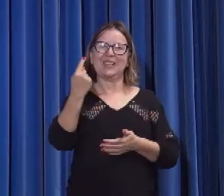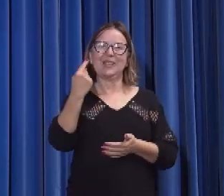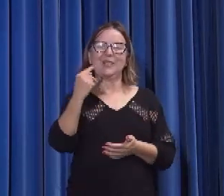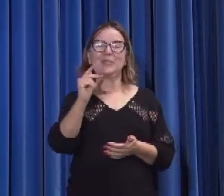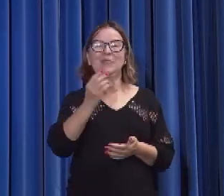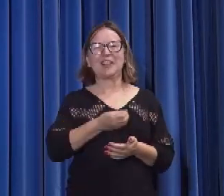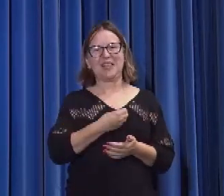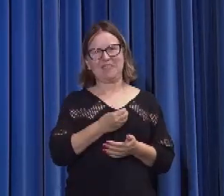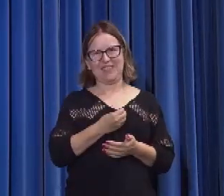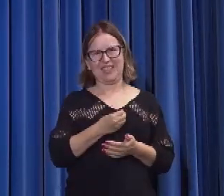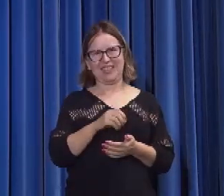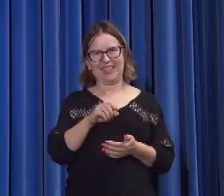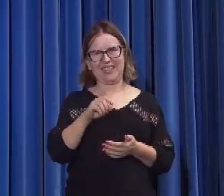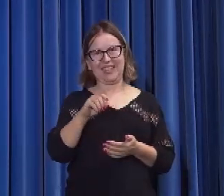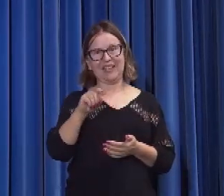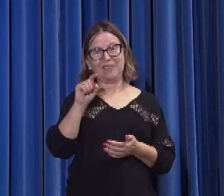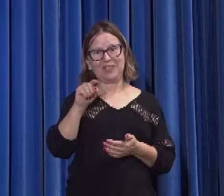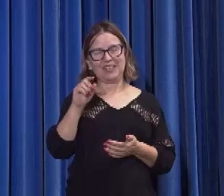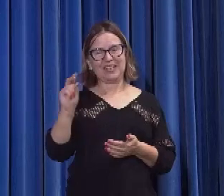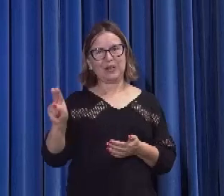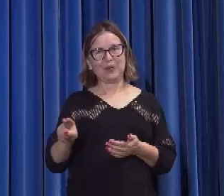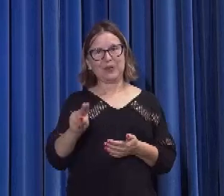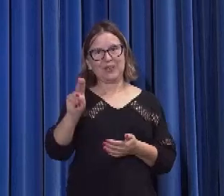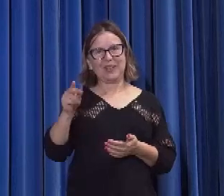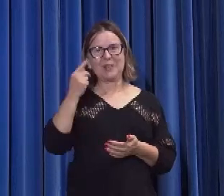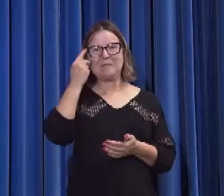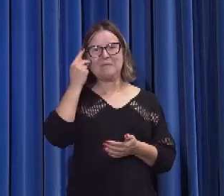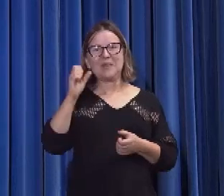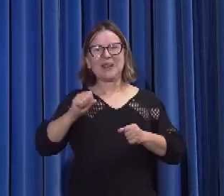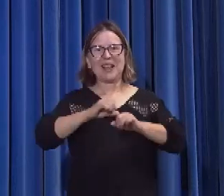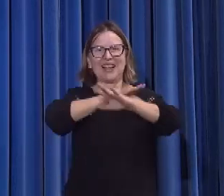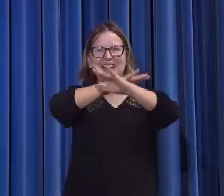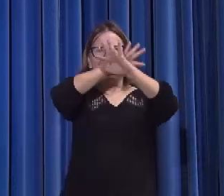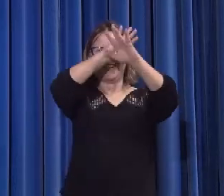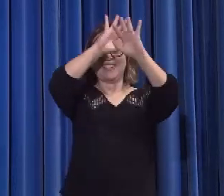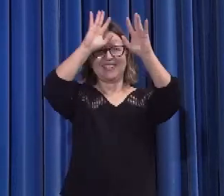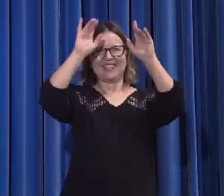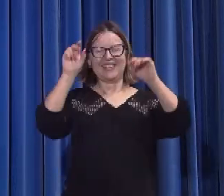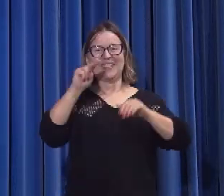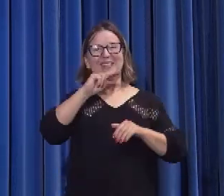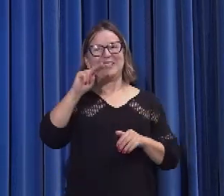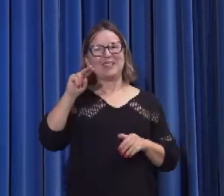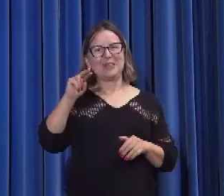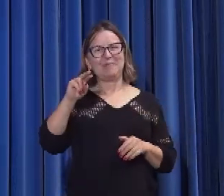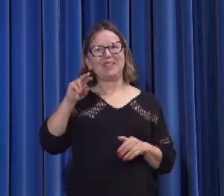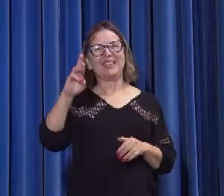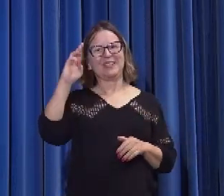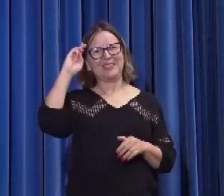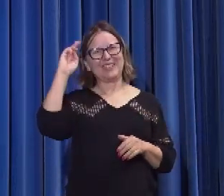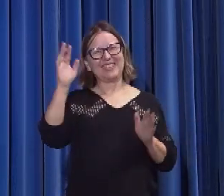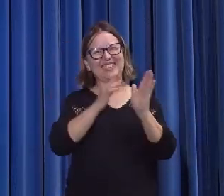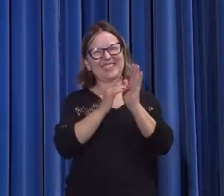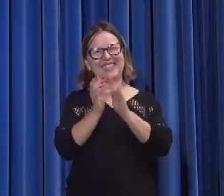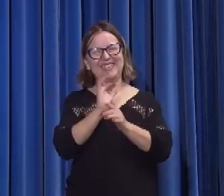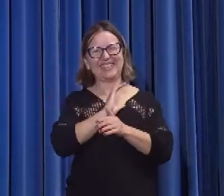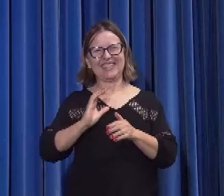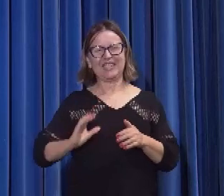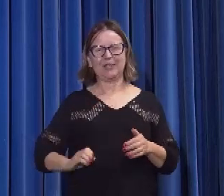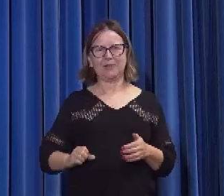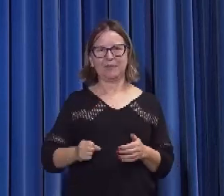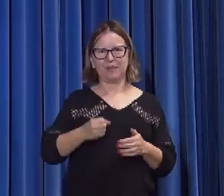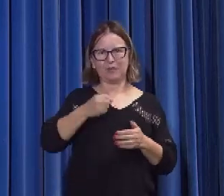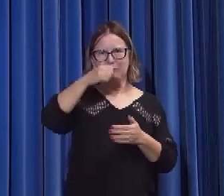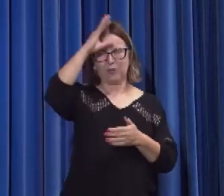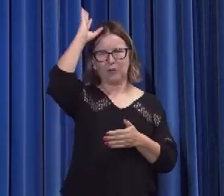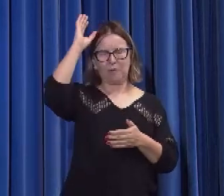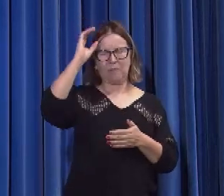Você vai ser usado para a glória do nome do nosso Senhor Jesus Cristo. Vamos ler Romanos 15, 4. Pois